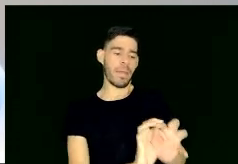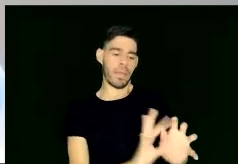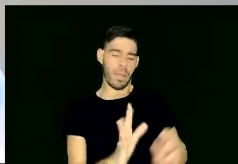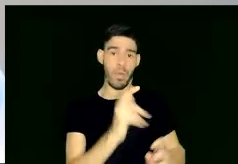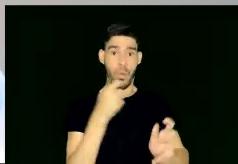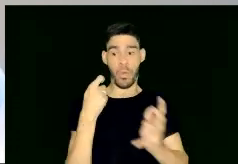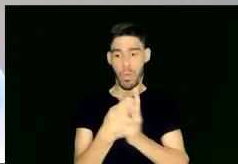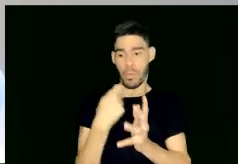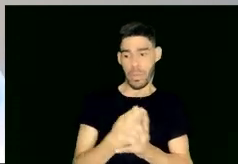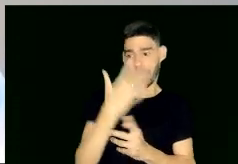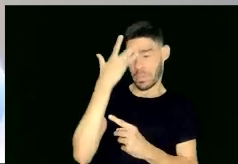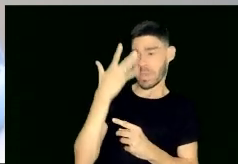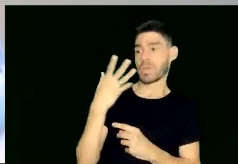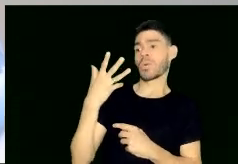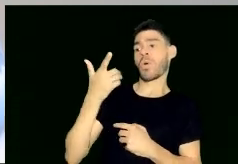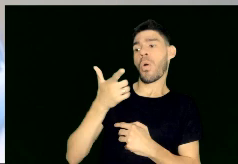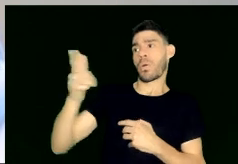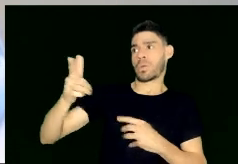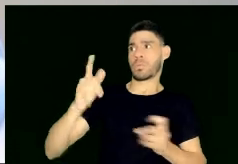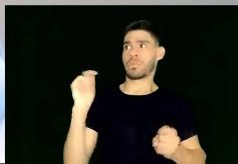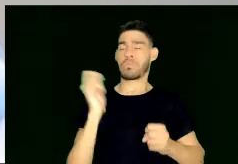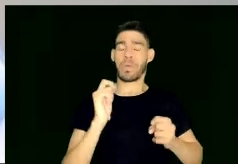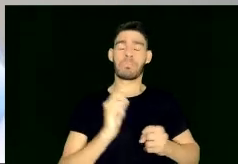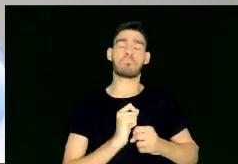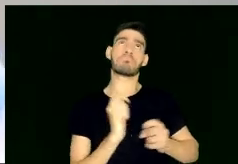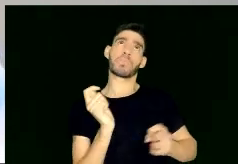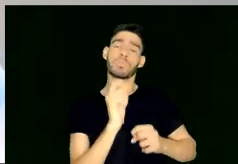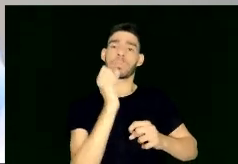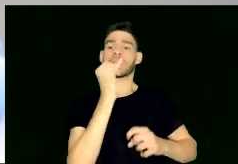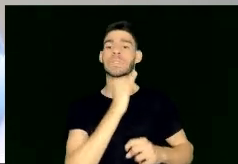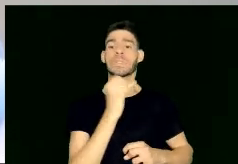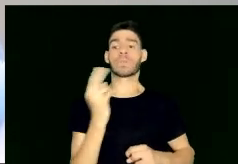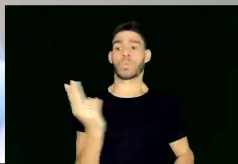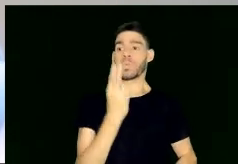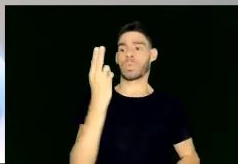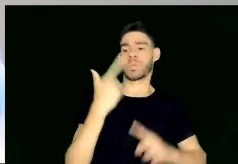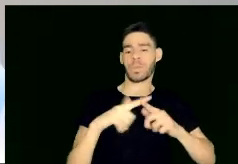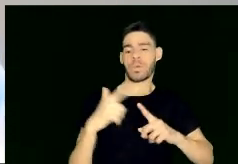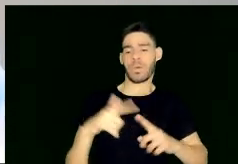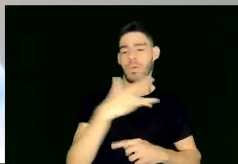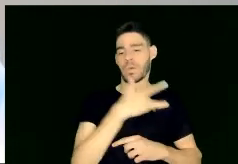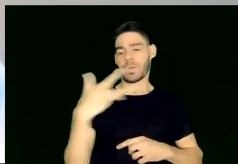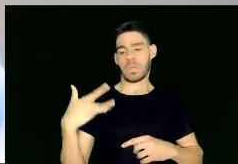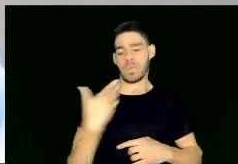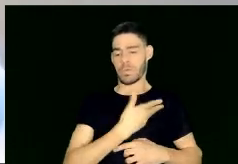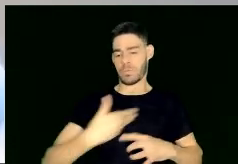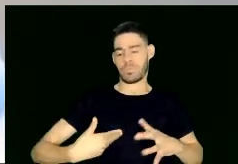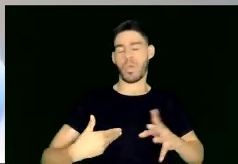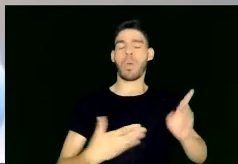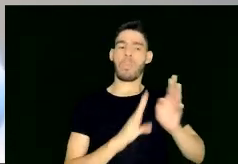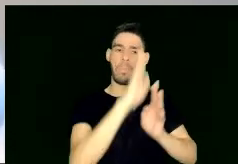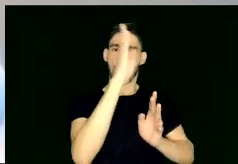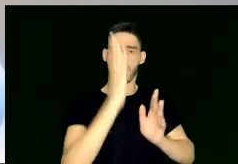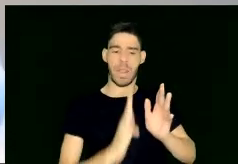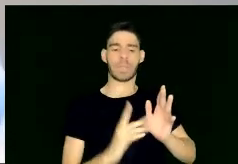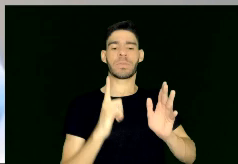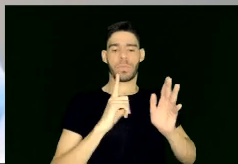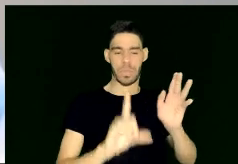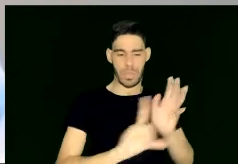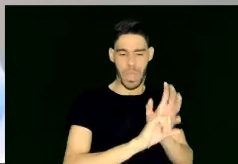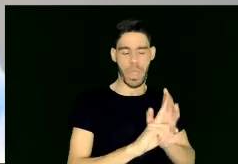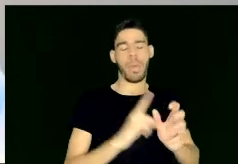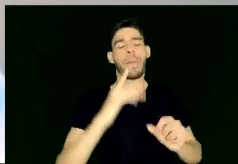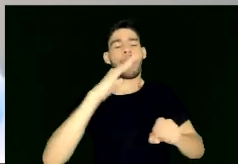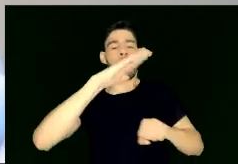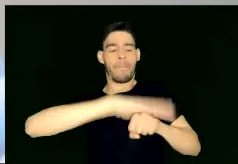licenciado obrigatoriamente a um terceiro. E uma das possibilidades é em caso de calamidade pública. O Brasil tem regulamentação para isso